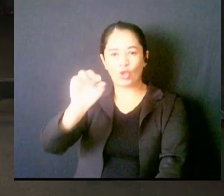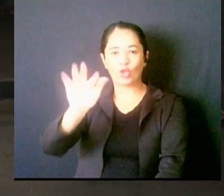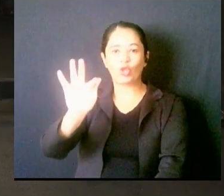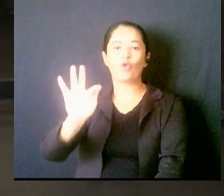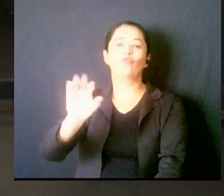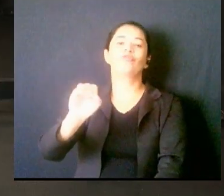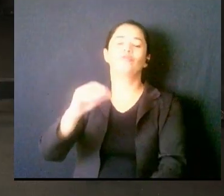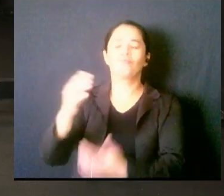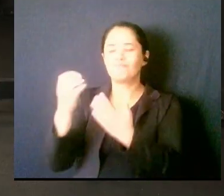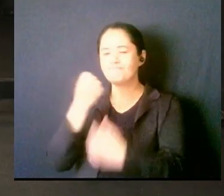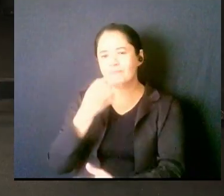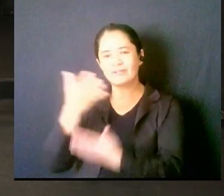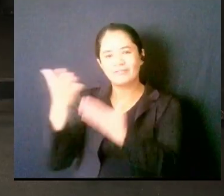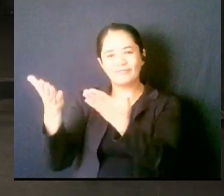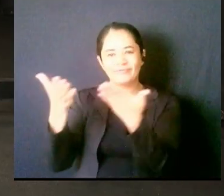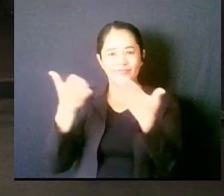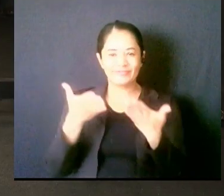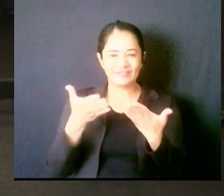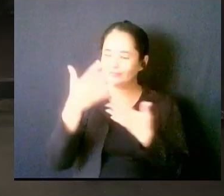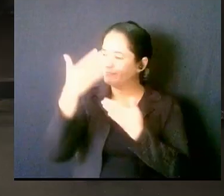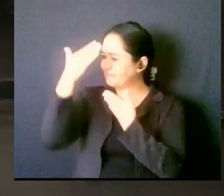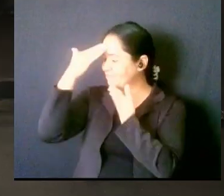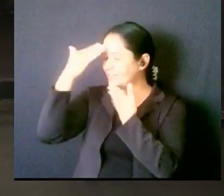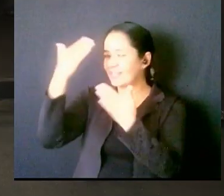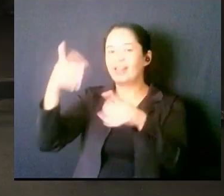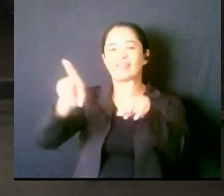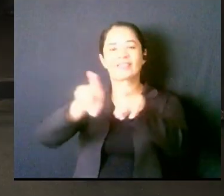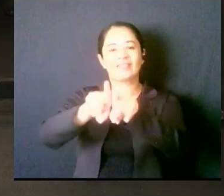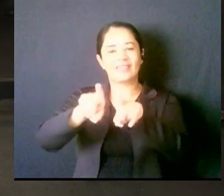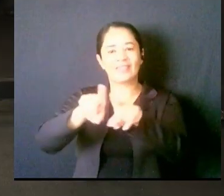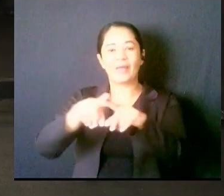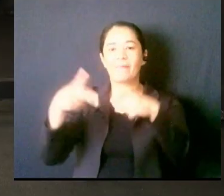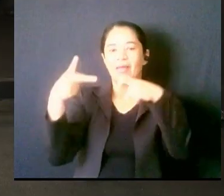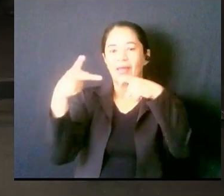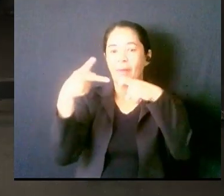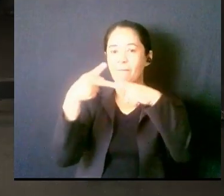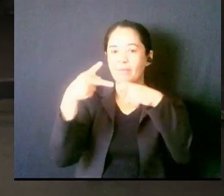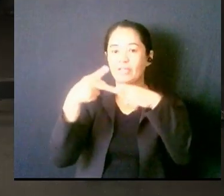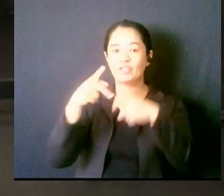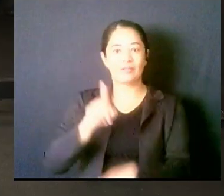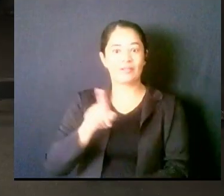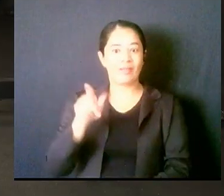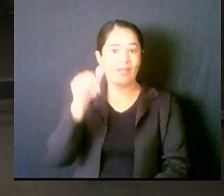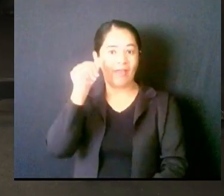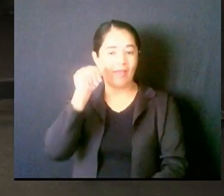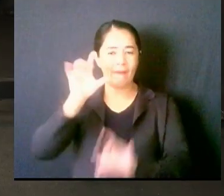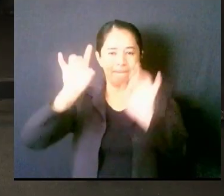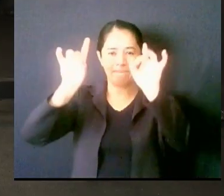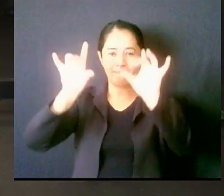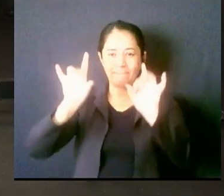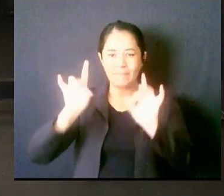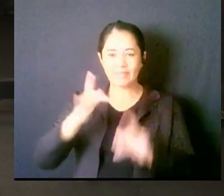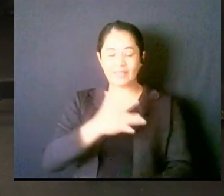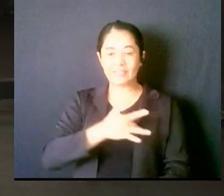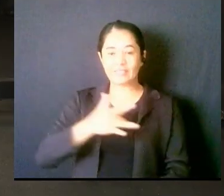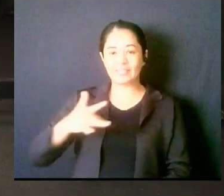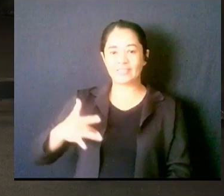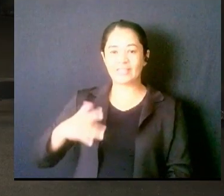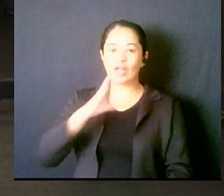Muito obrigado. E com a gente também a pediatra, ela é especialista em medicina do adolescente, doutora